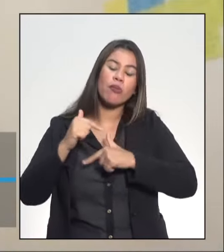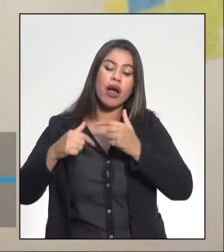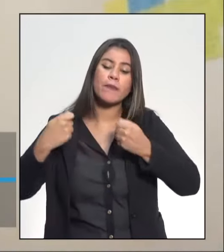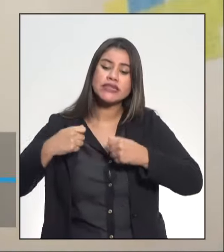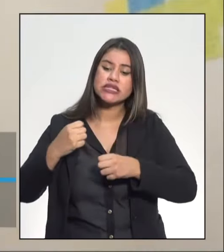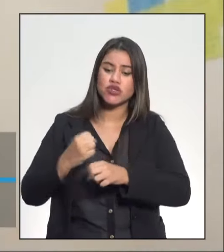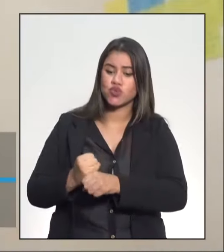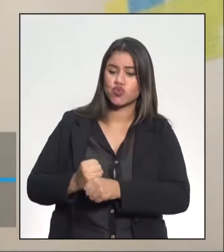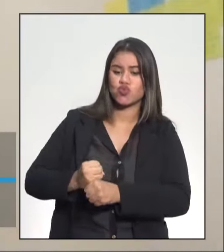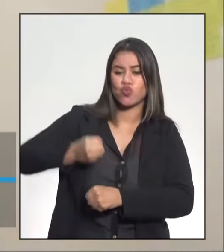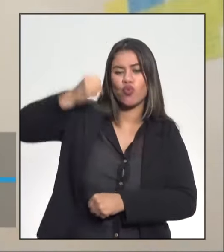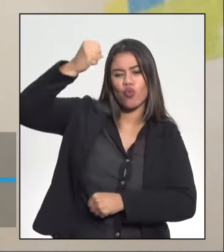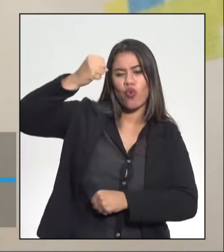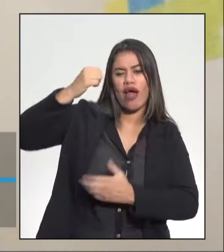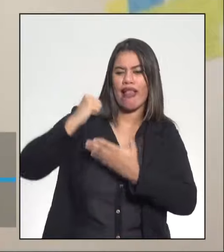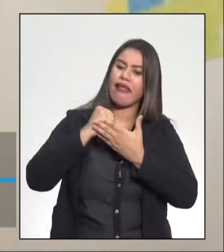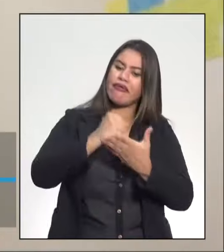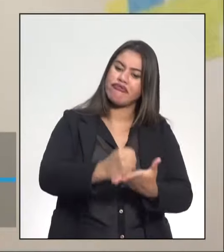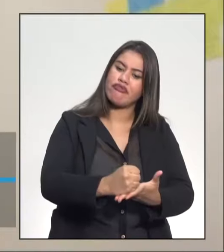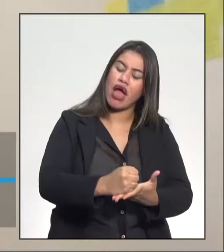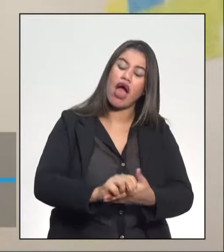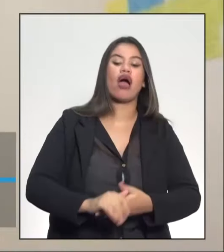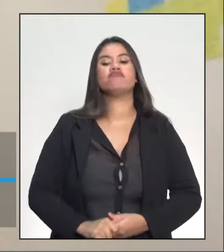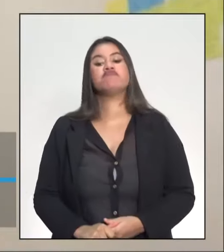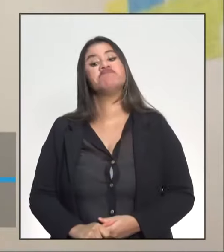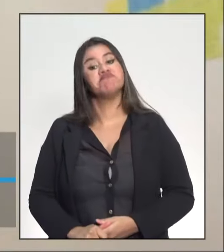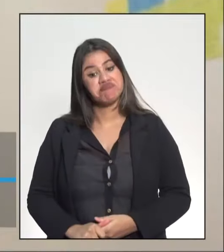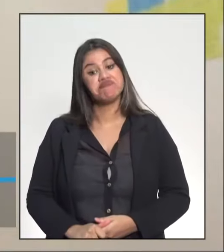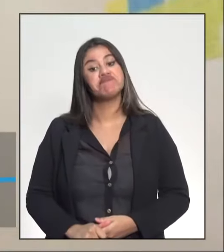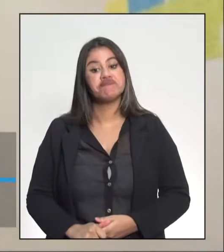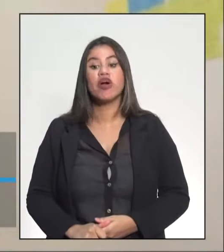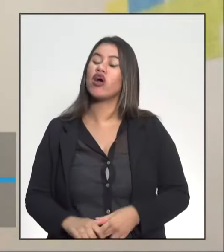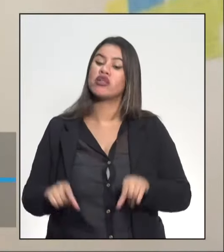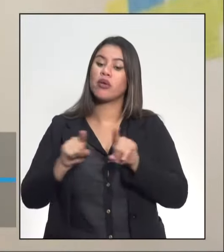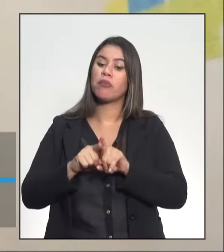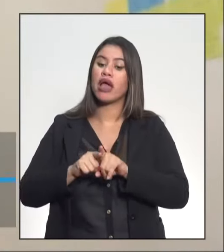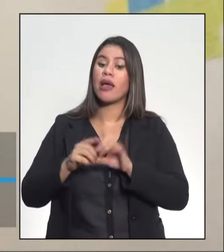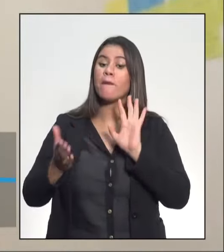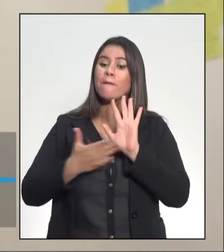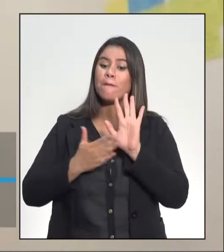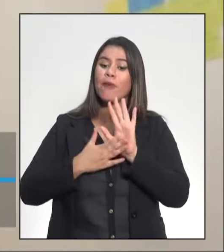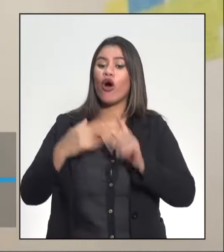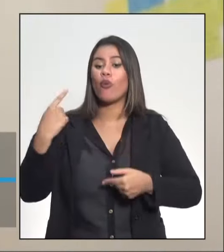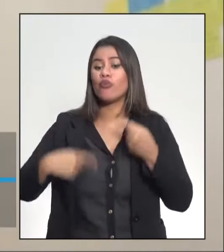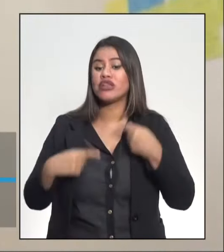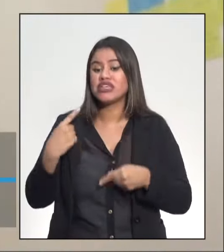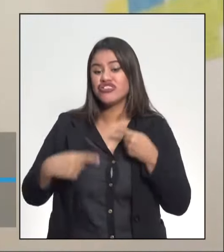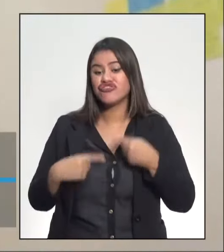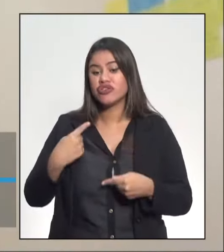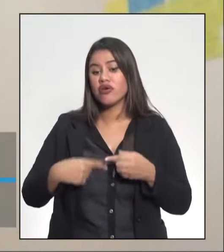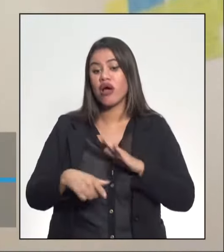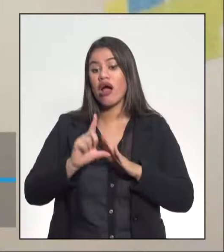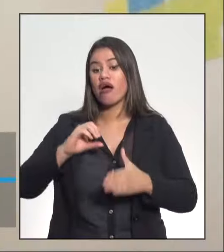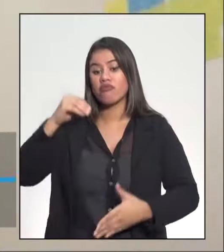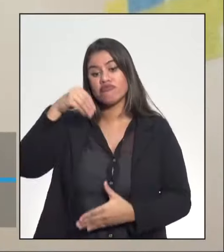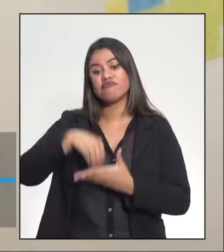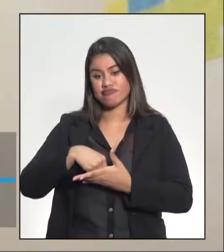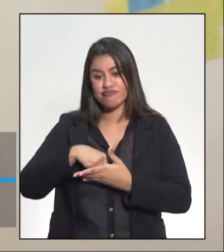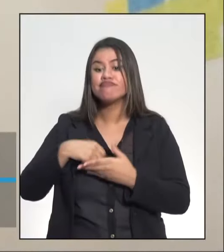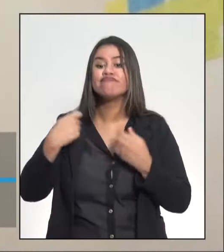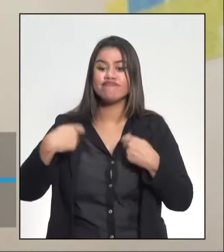até as decisões, as propostas de um político no momento das eleições. Ter informação, ao nosso